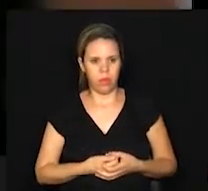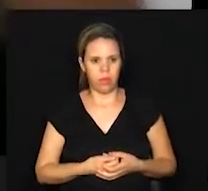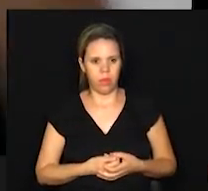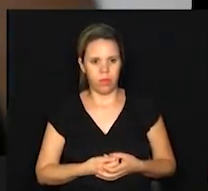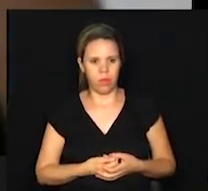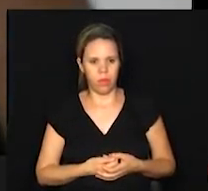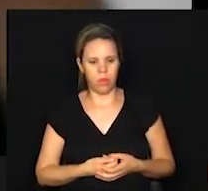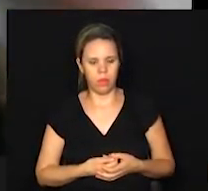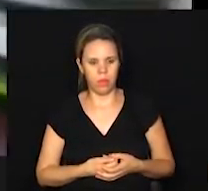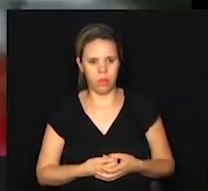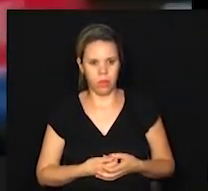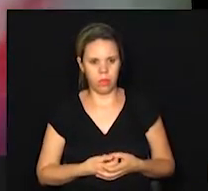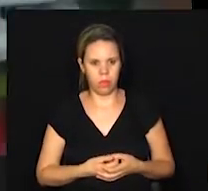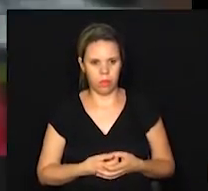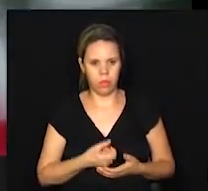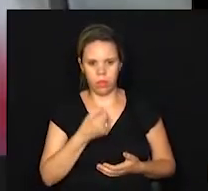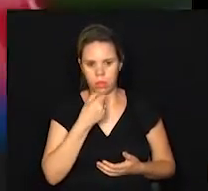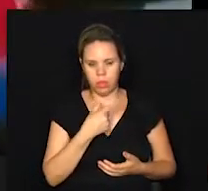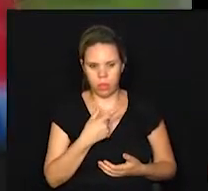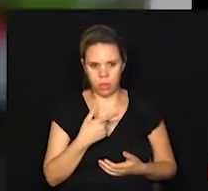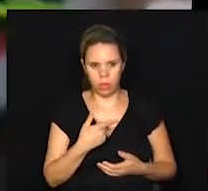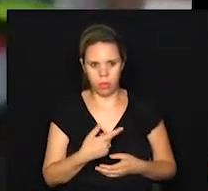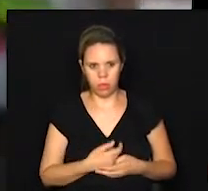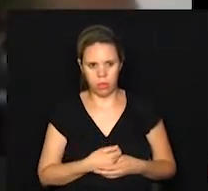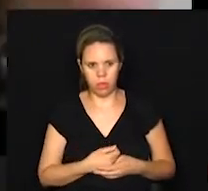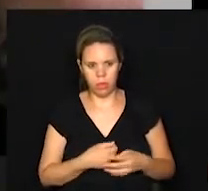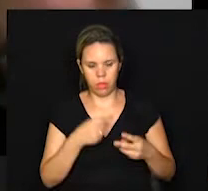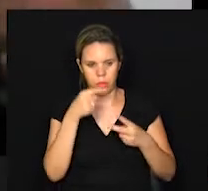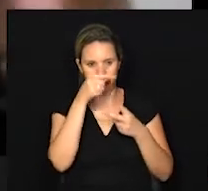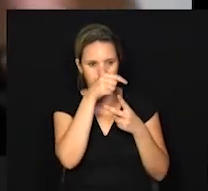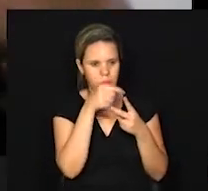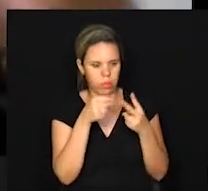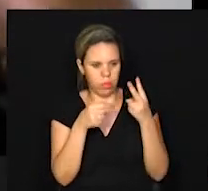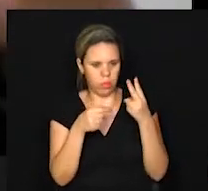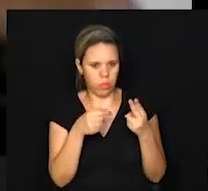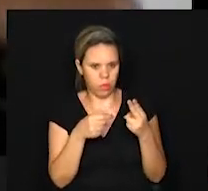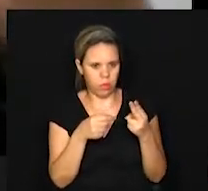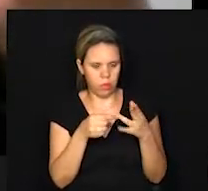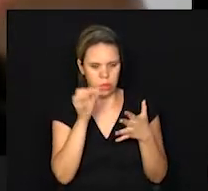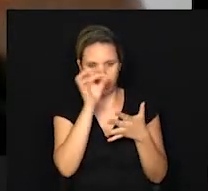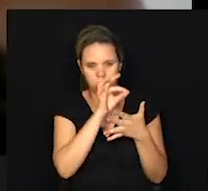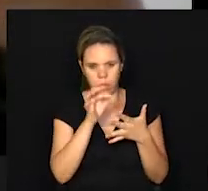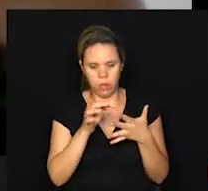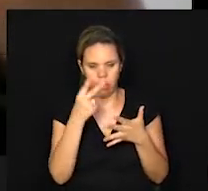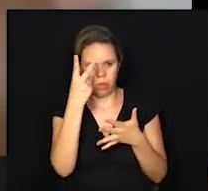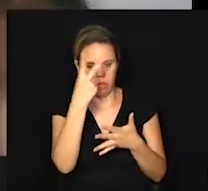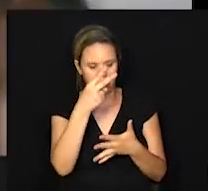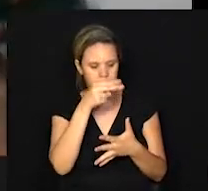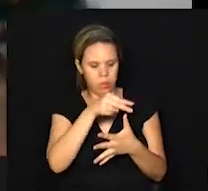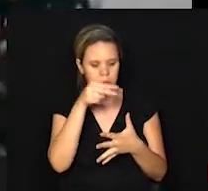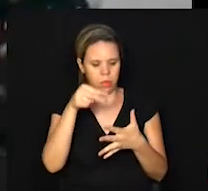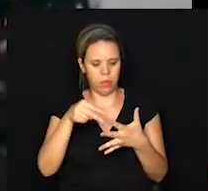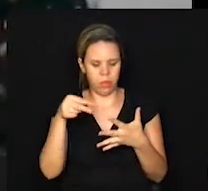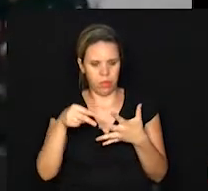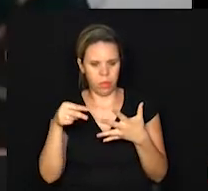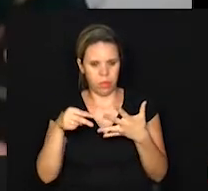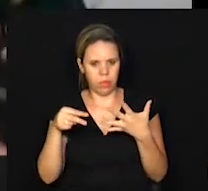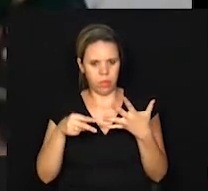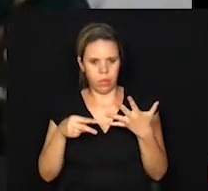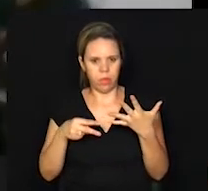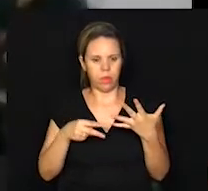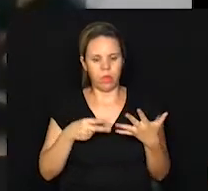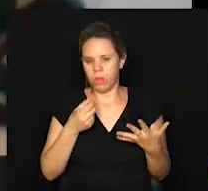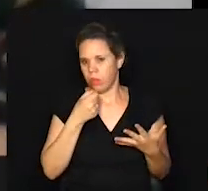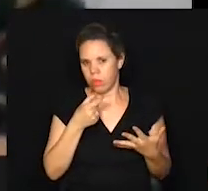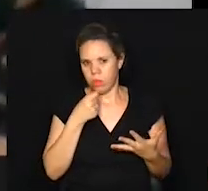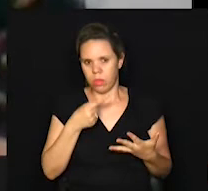Isso aqui, eu tenho que tomar 2 comprimidos de cada uma dessas coisas que estão na minha mão aqui, sob pena de eu não